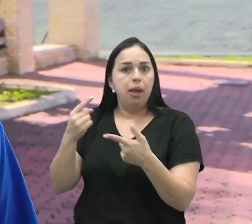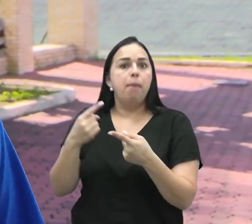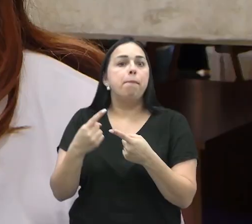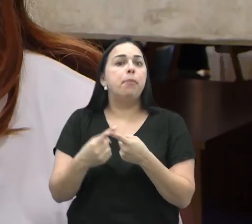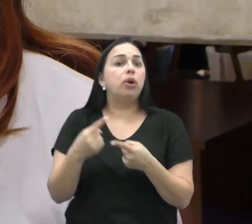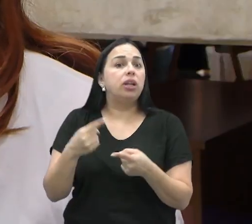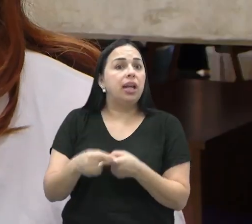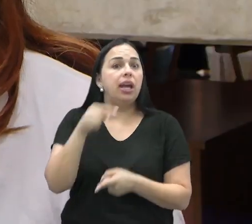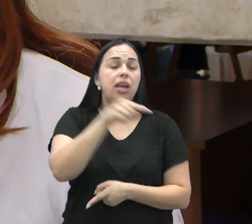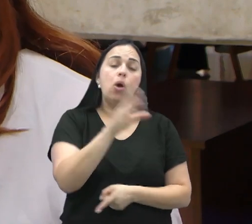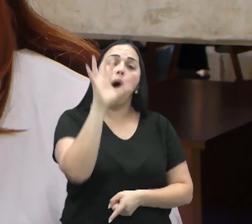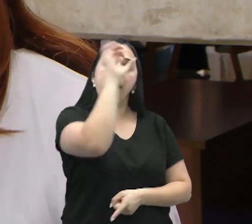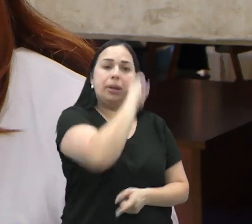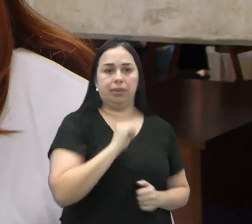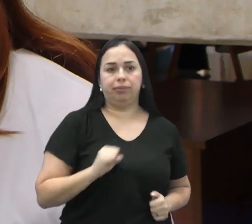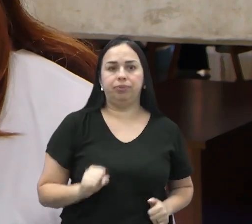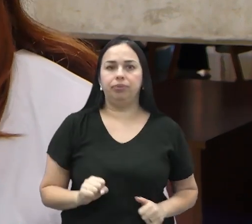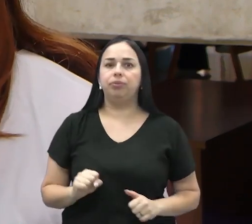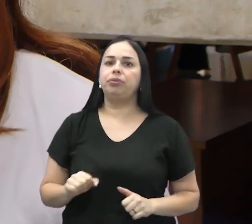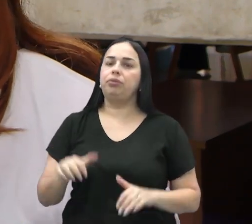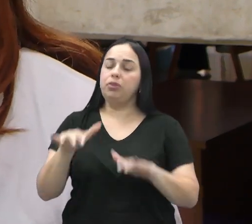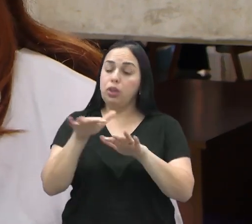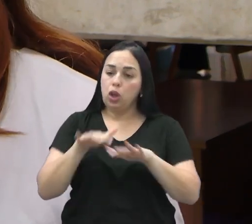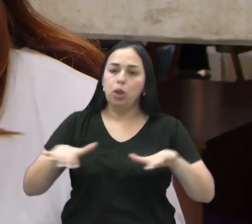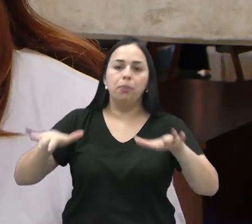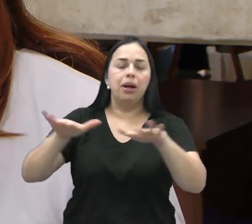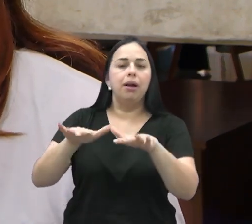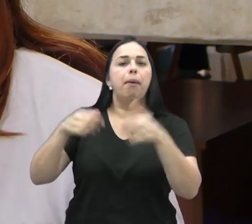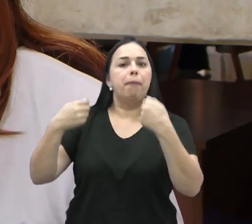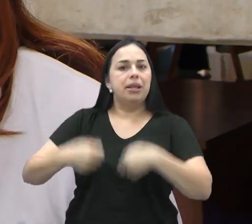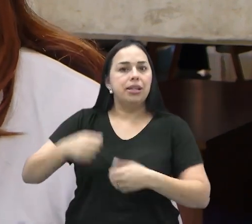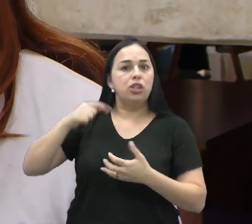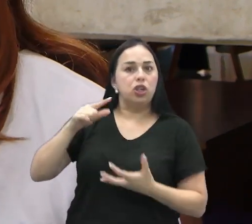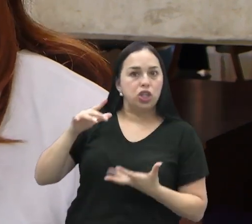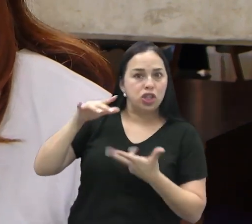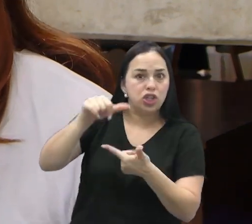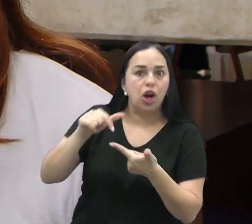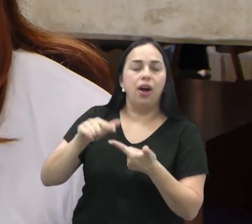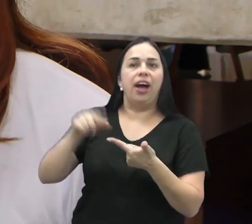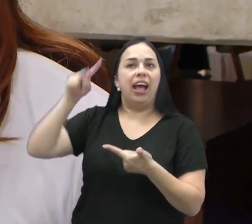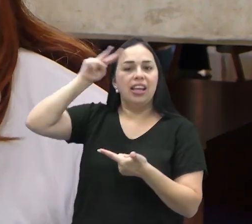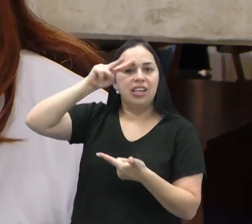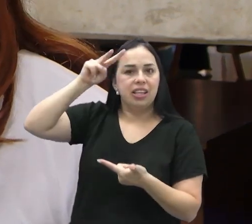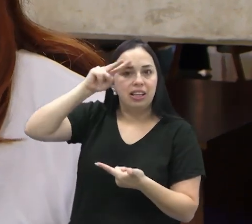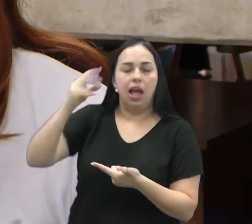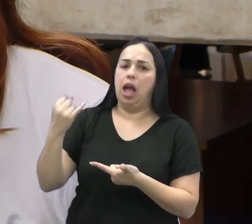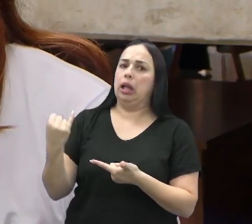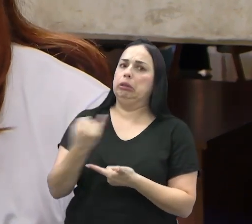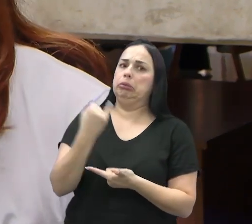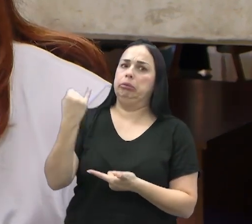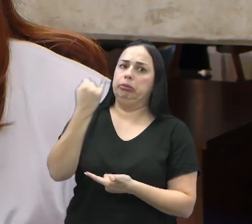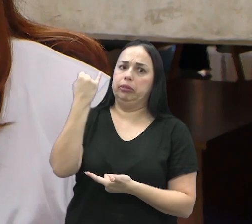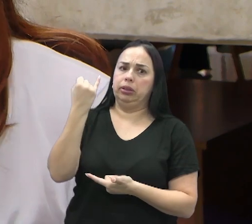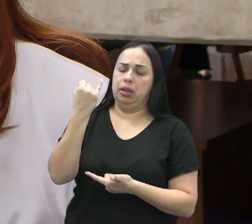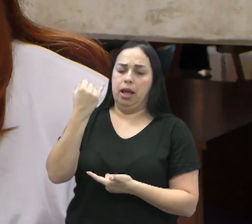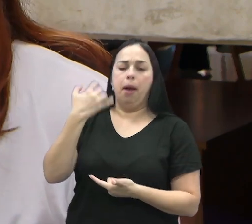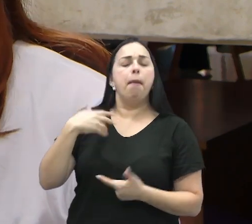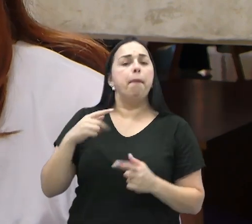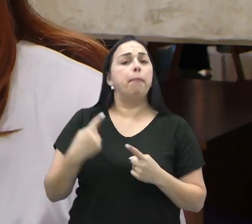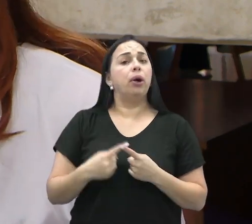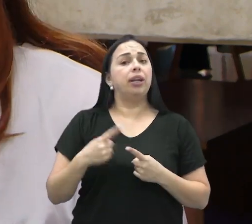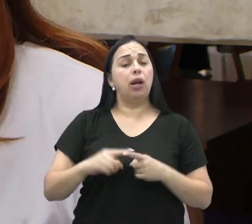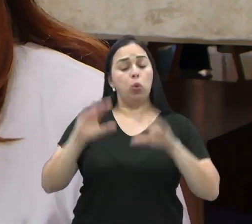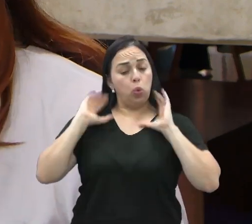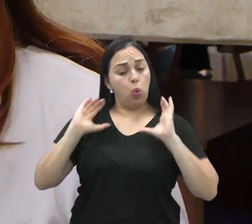com essa disciplina. No mundo que a gente está vivendo na atualidade, ter um conhecimento sobre geografia, história, é essencial